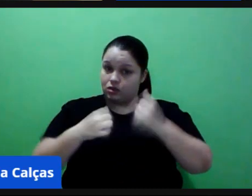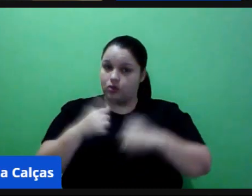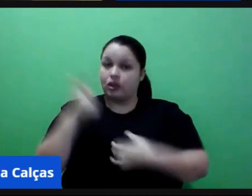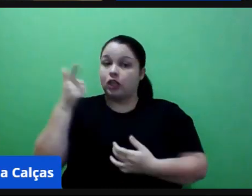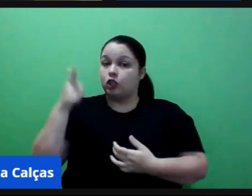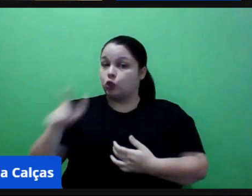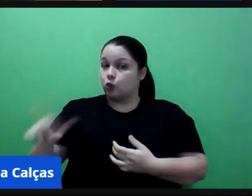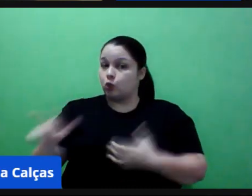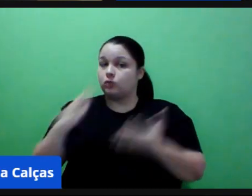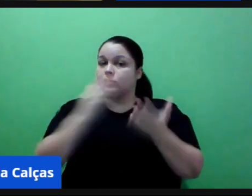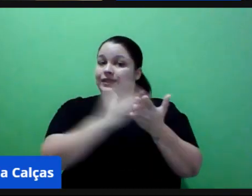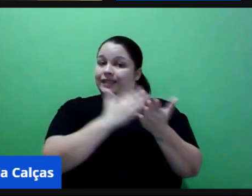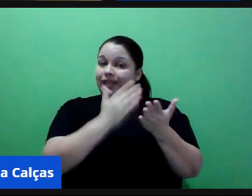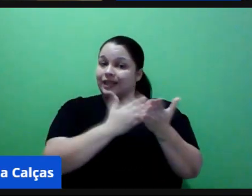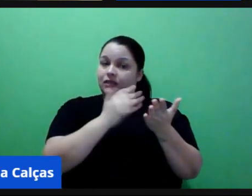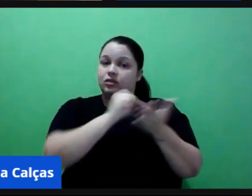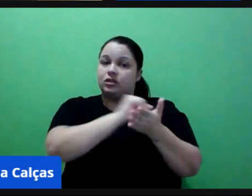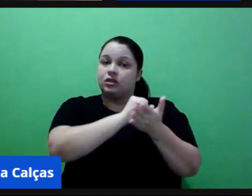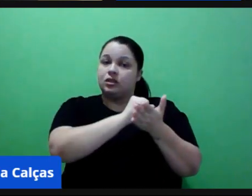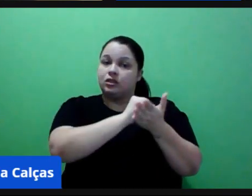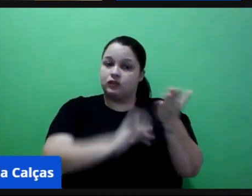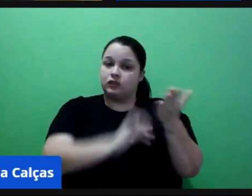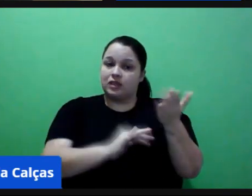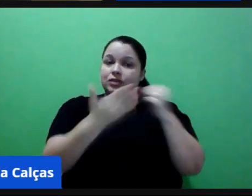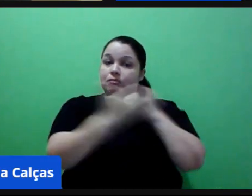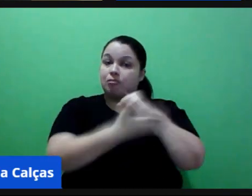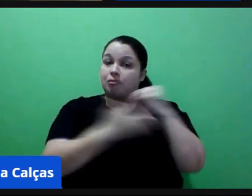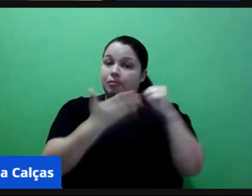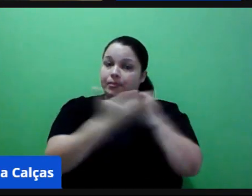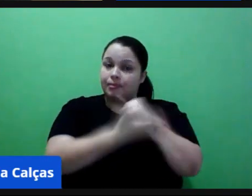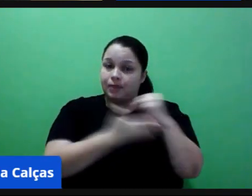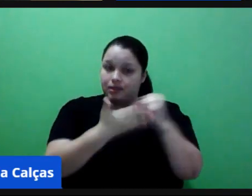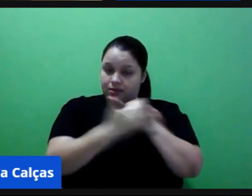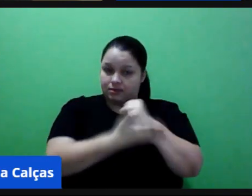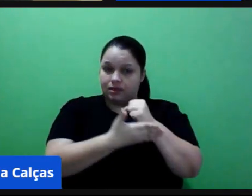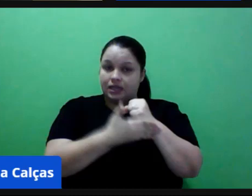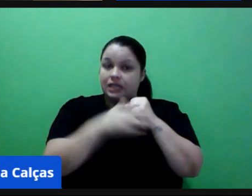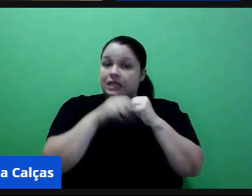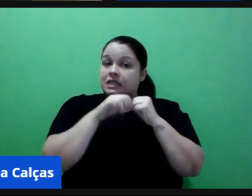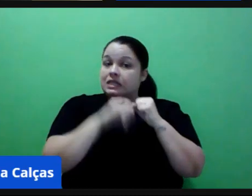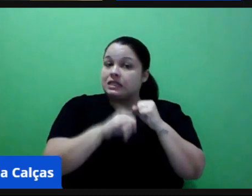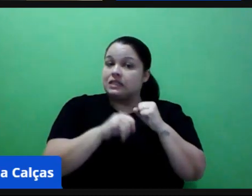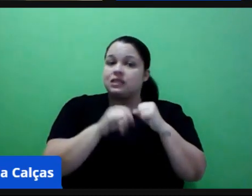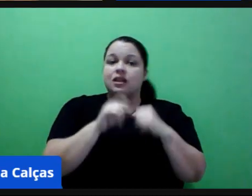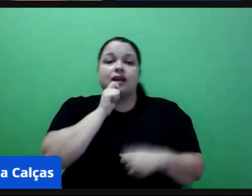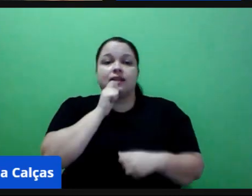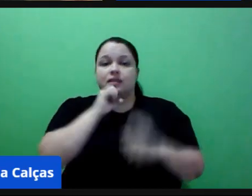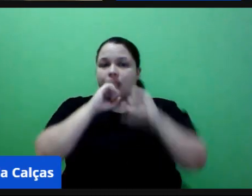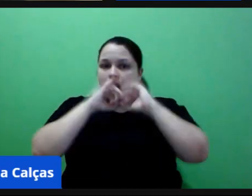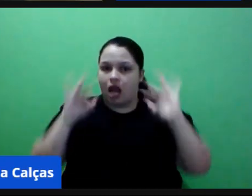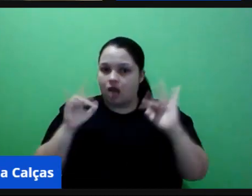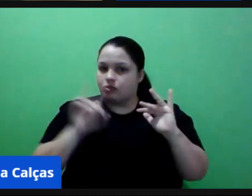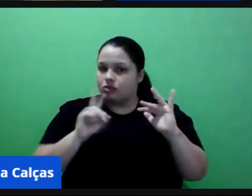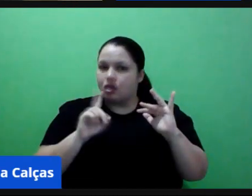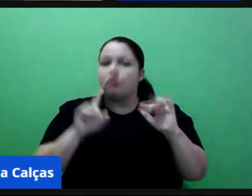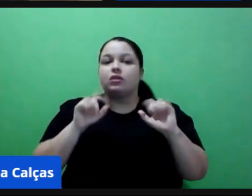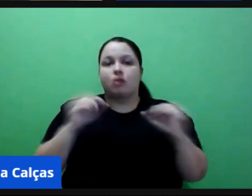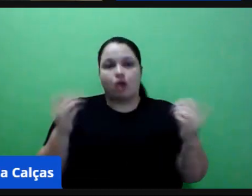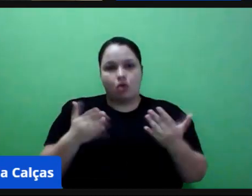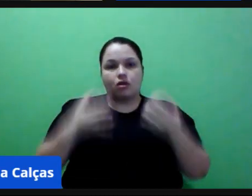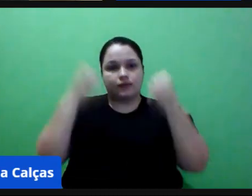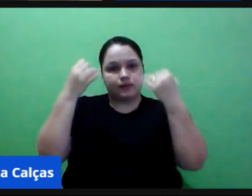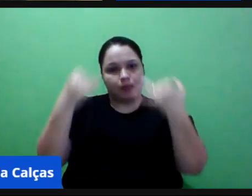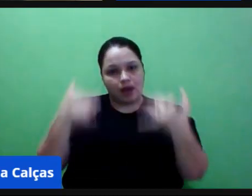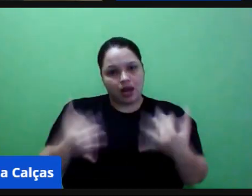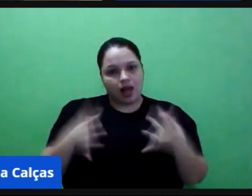estamos chamando de caderno base, ok? Caso não tenha ficado claro o que significa